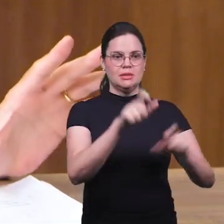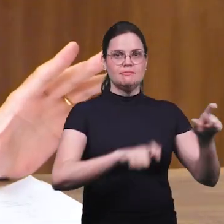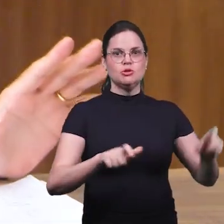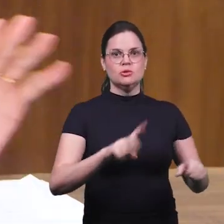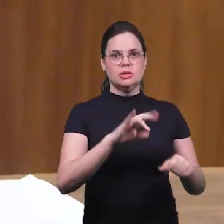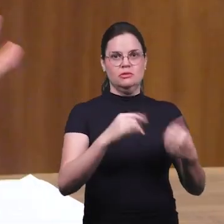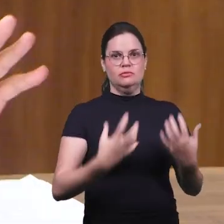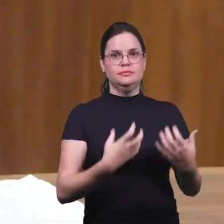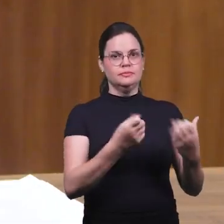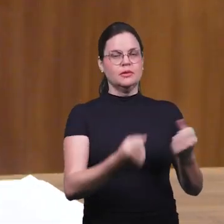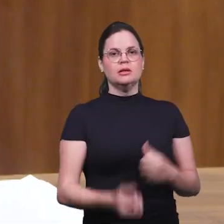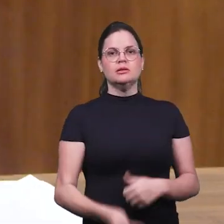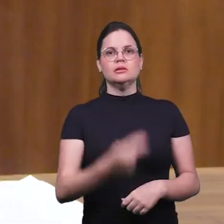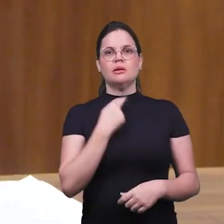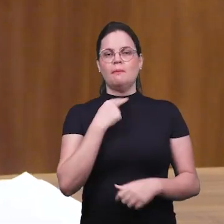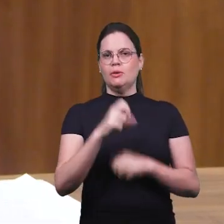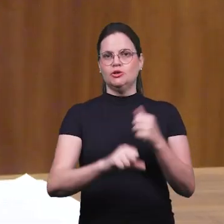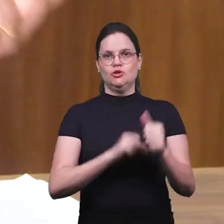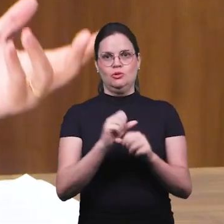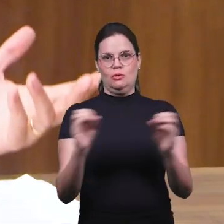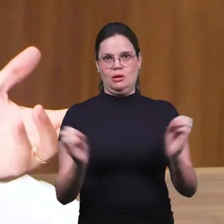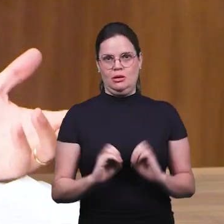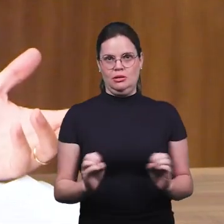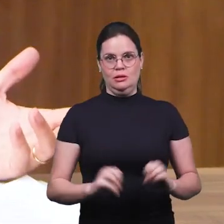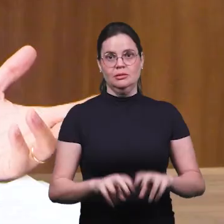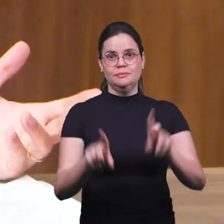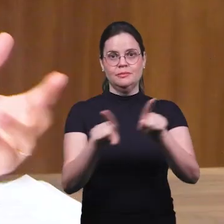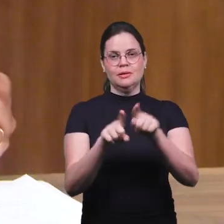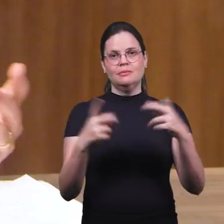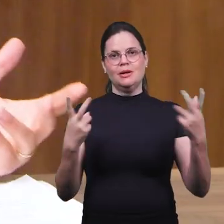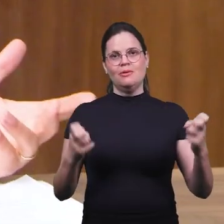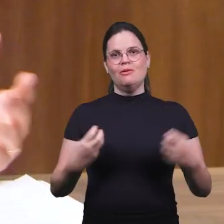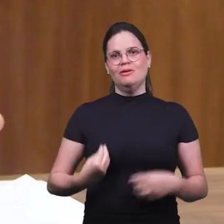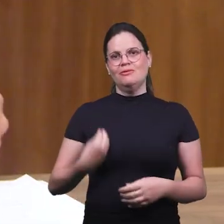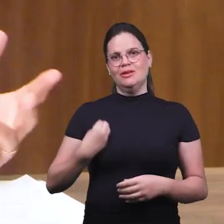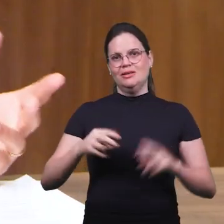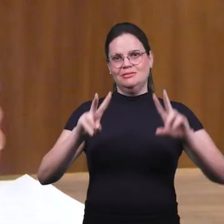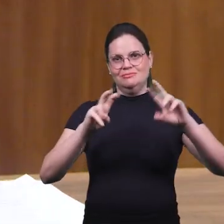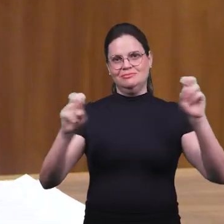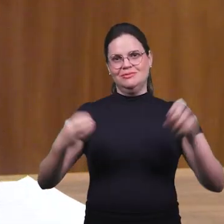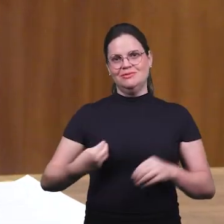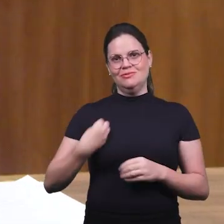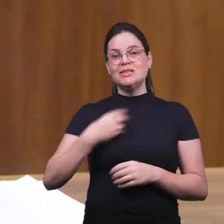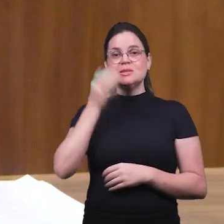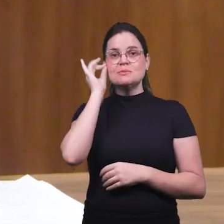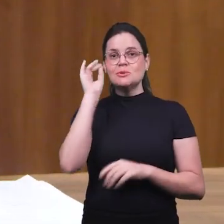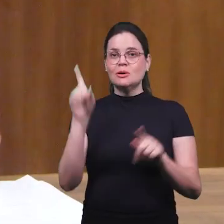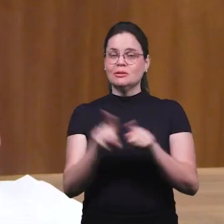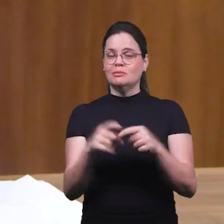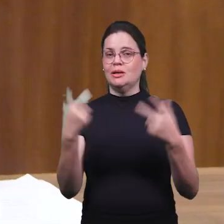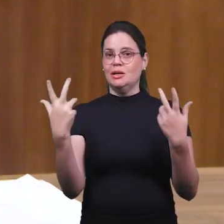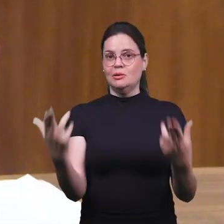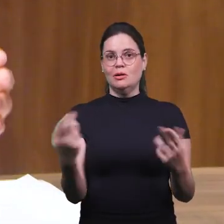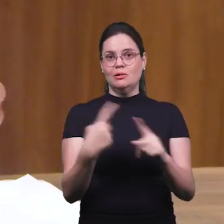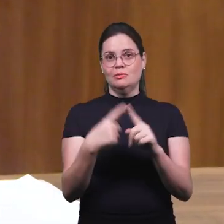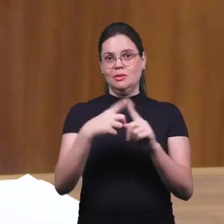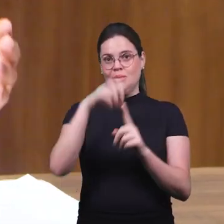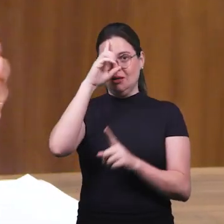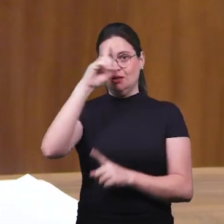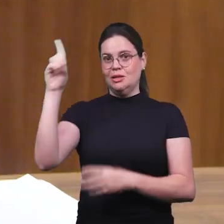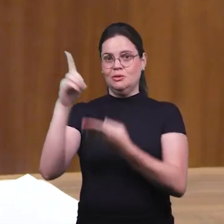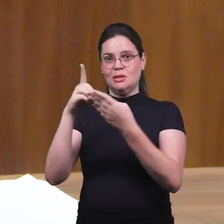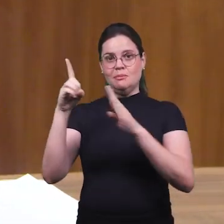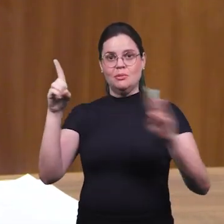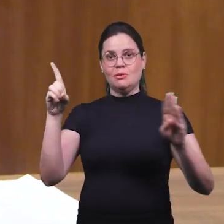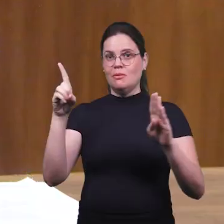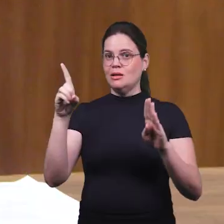ser alterado, não pode ser modificado. E no plano espiritual ocorre o mesmo, né, irmãos? Porque a promessa do Senhor ela é eterna, ela é fiel e